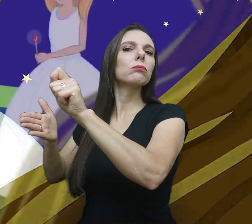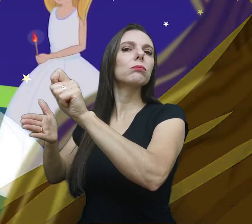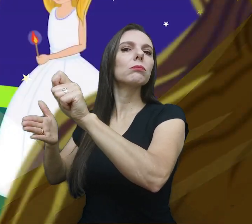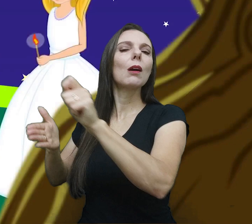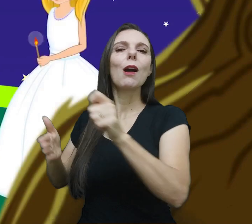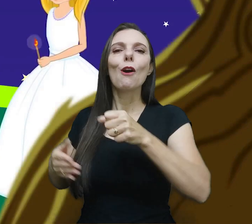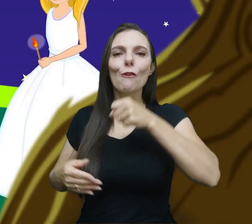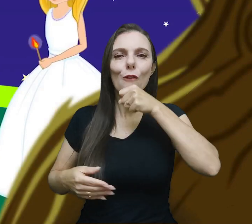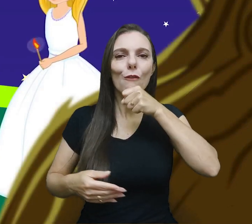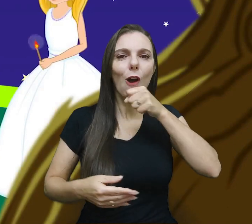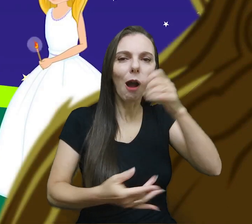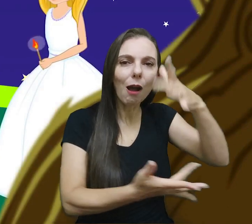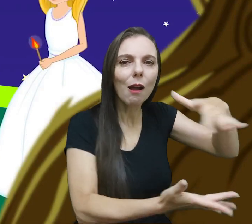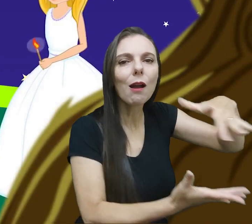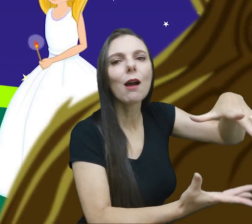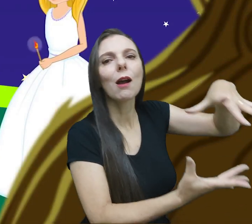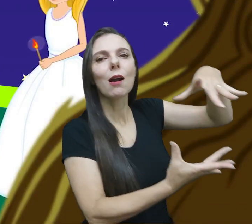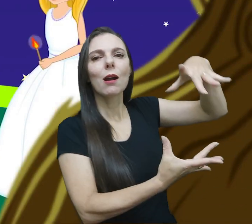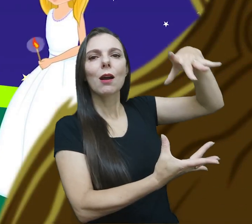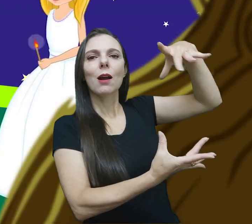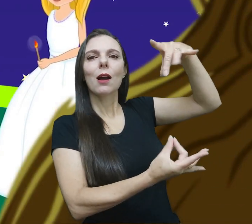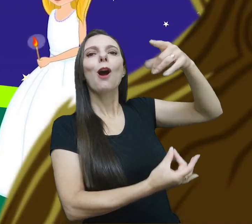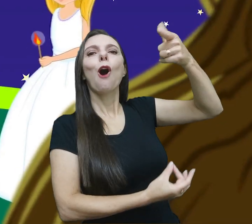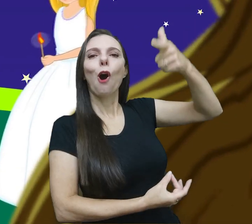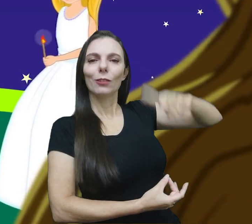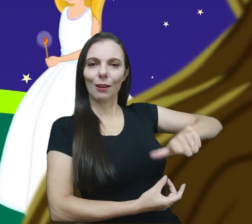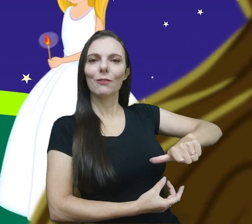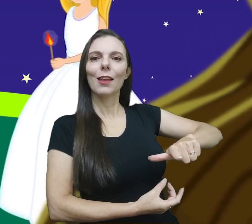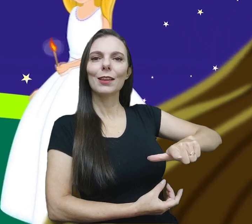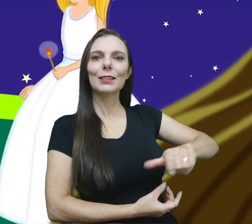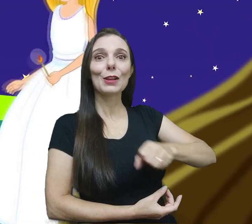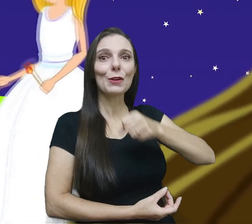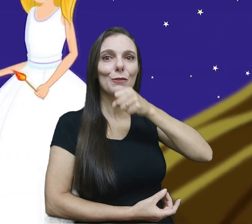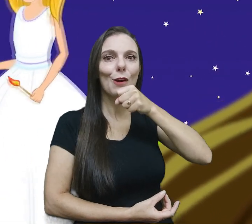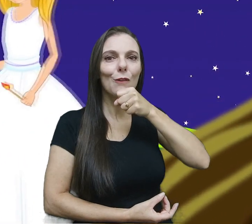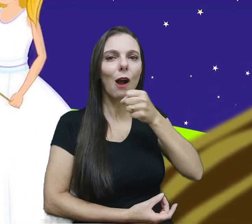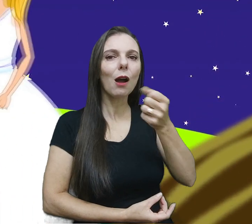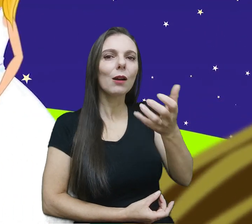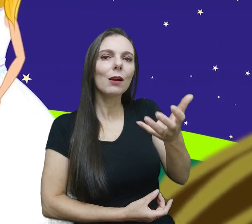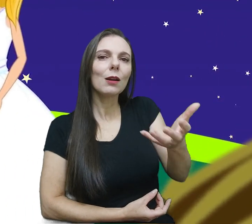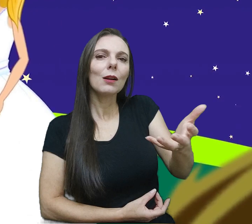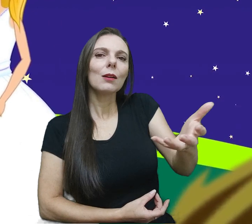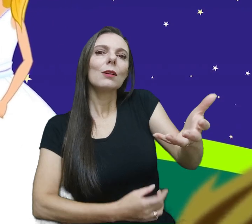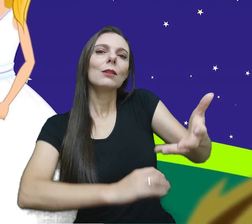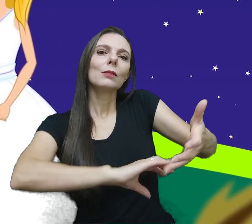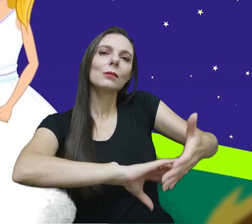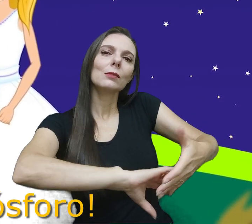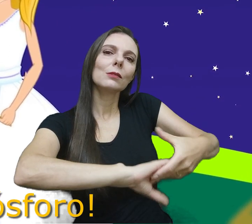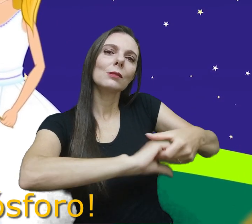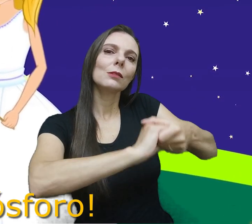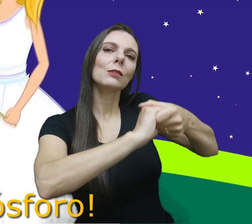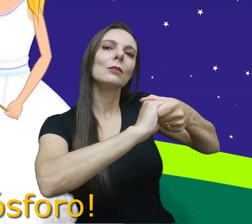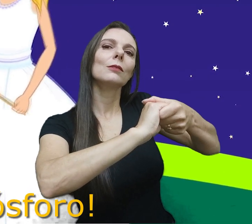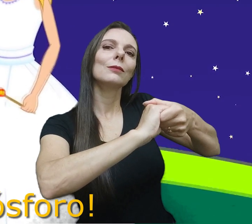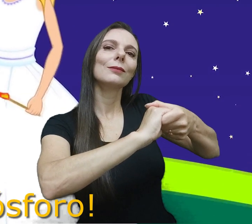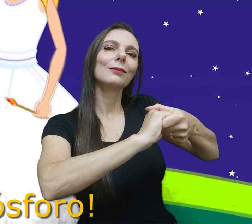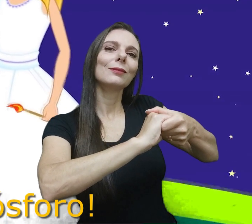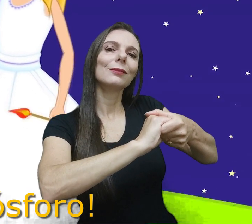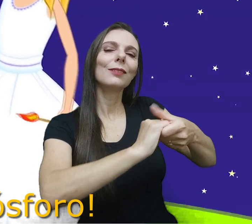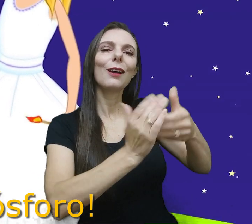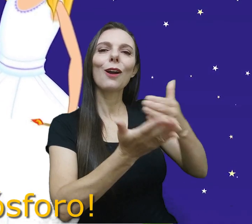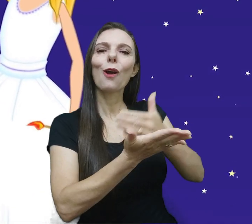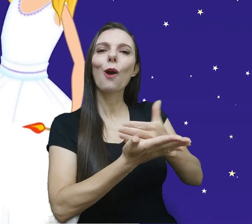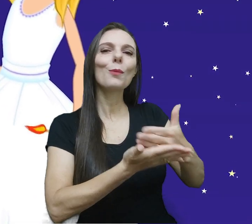fósforo. Sua avó apareceu na frente dela novamente. Ela estendeu os braços para segurar a mão da pequena vendedora